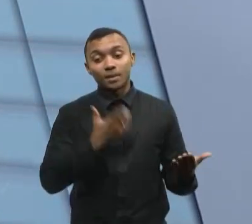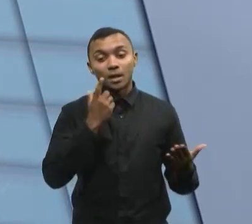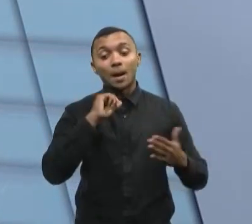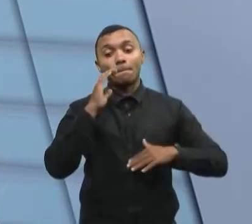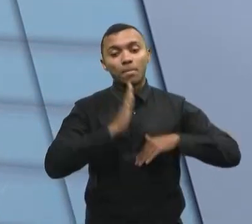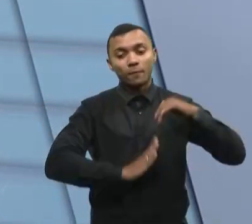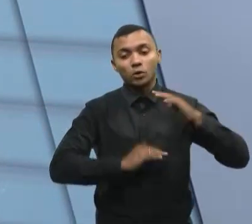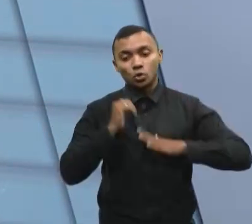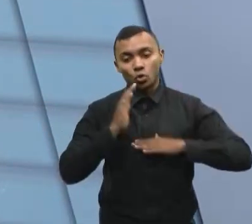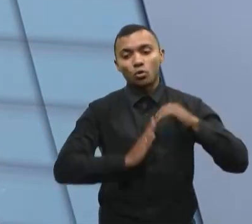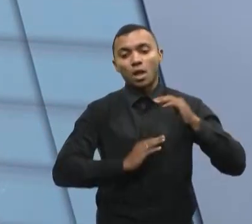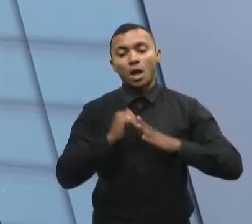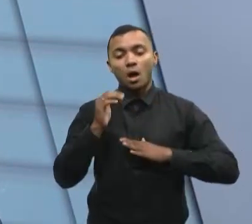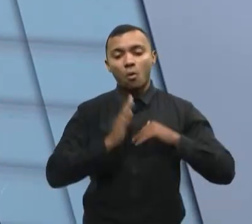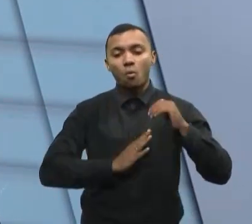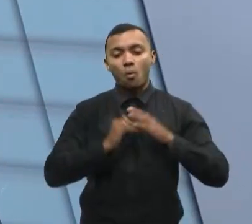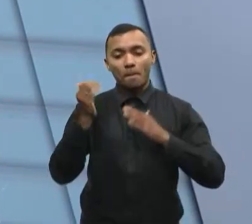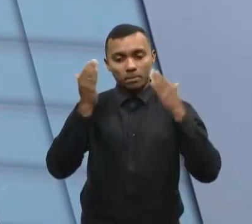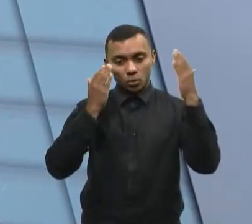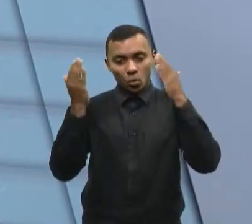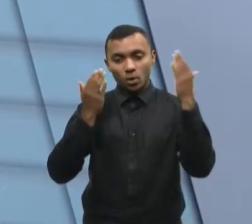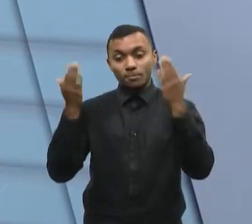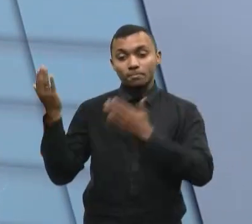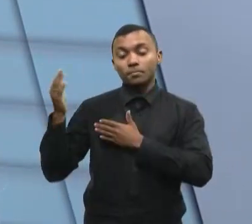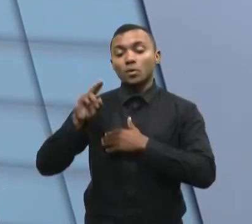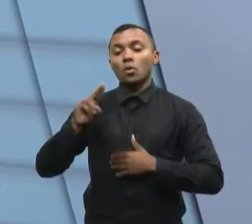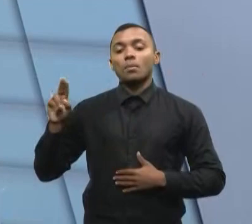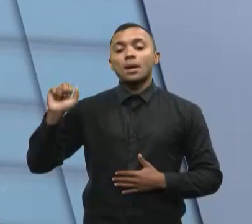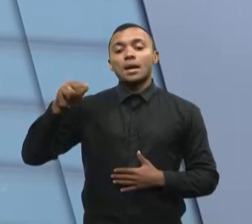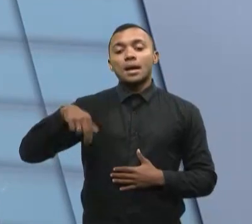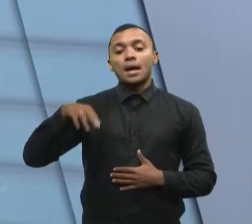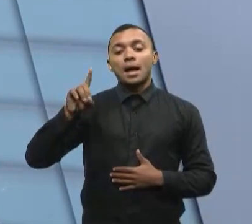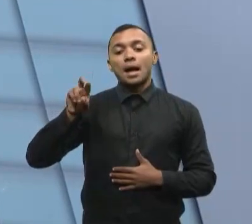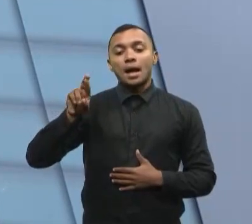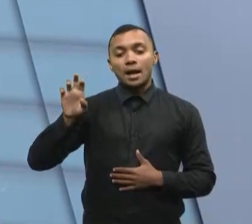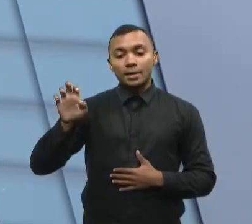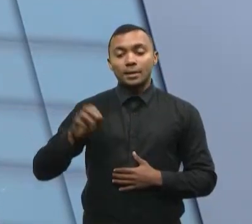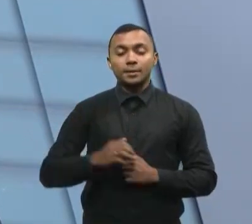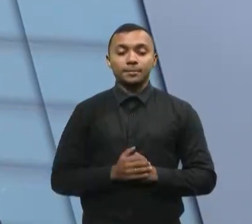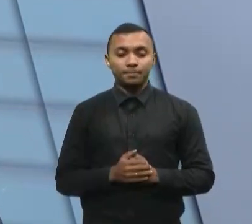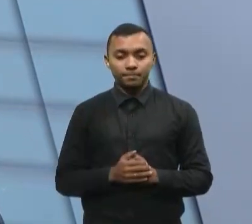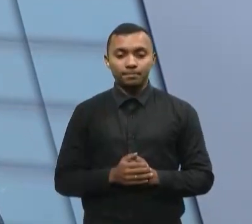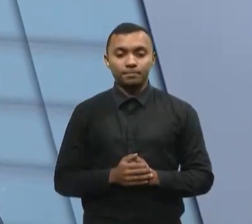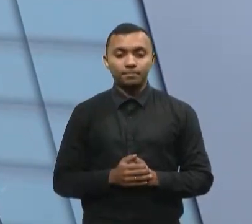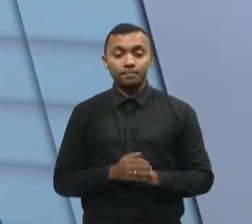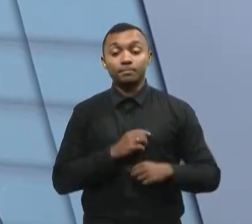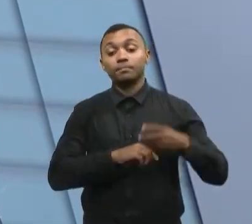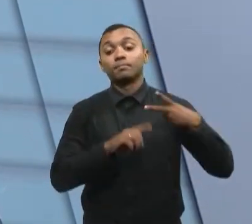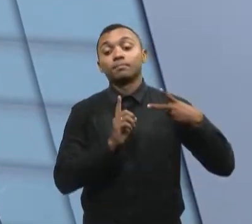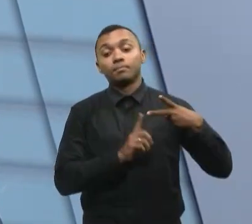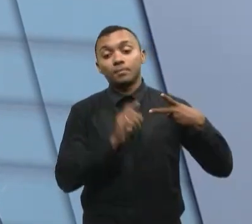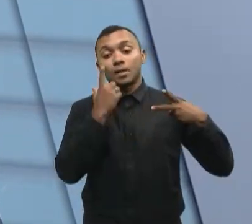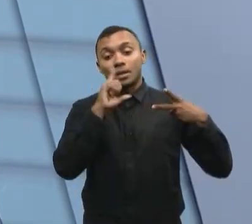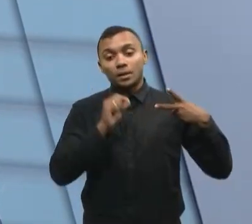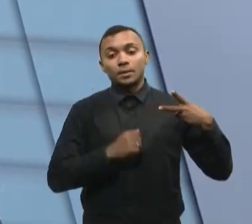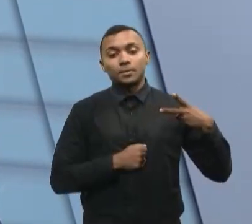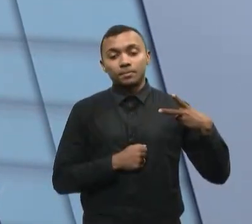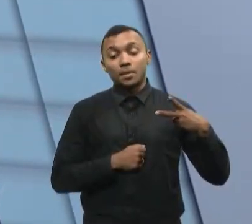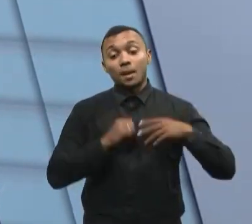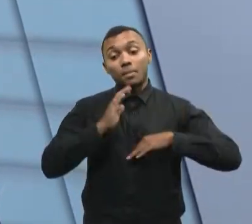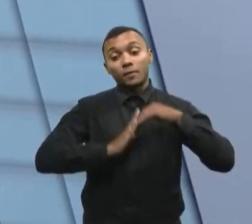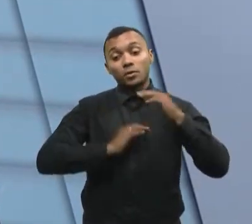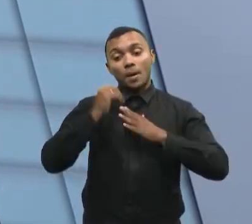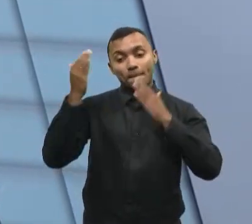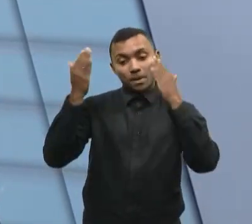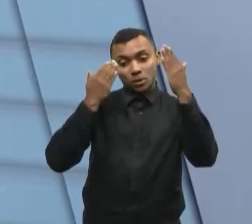do Ciadi, ele está aqui comigo, doutor André Manganelli, ele está aqui comigo, doutor André, e também a psicóloga